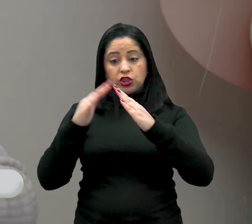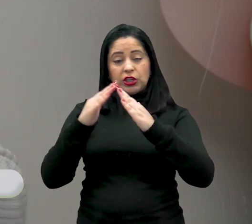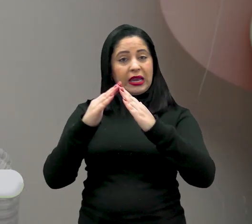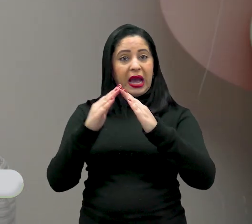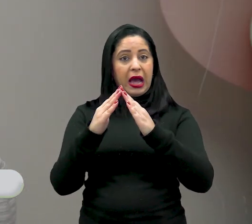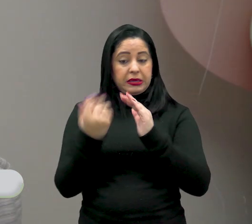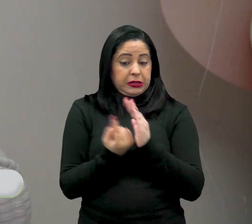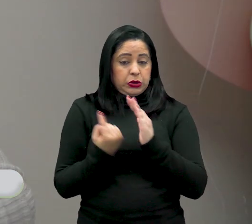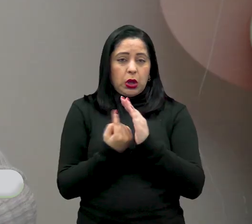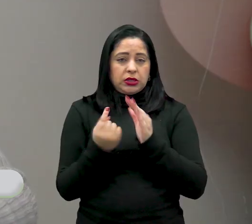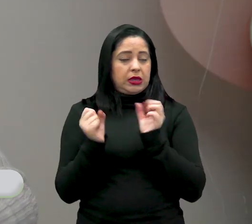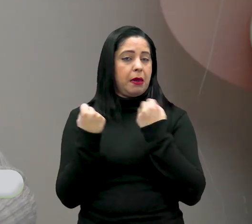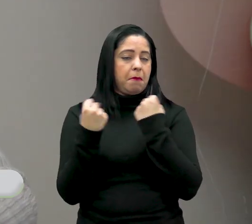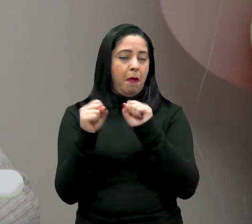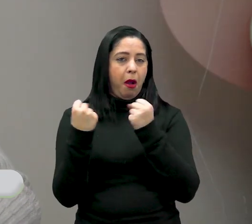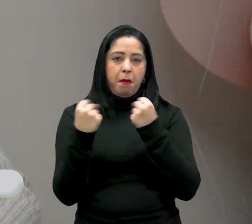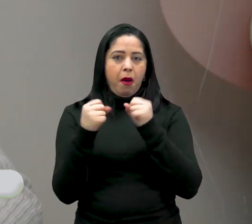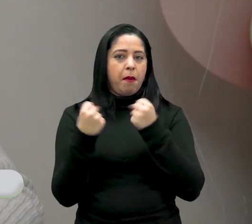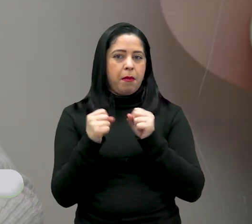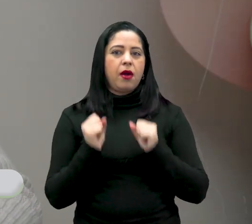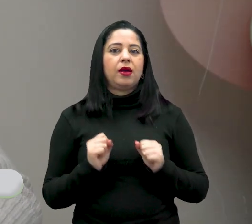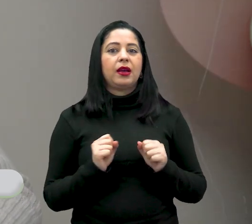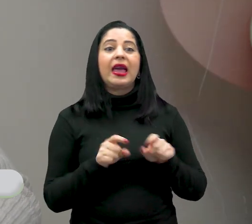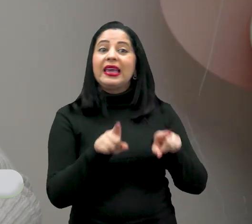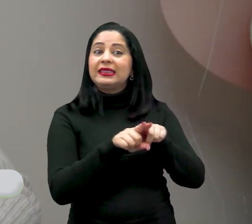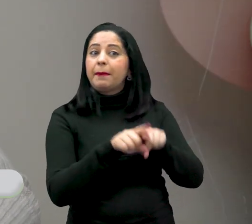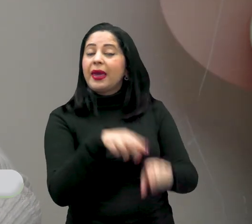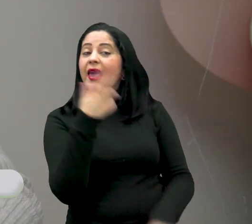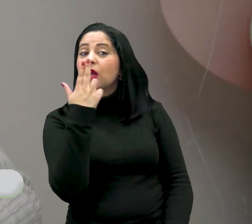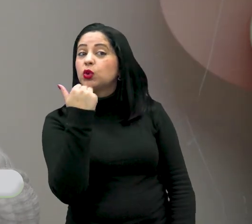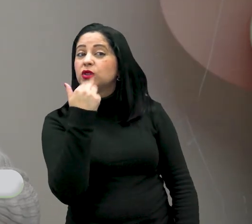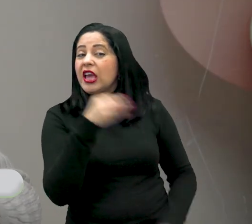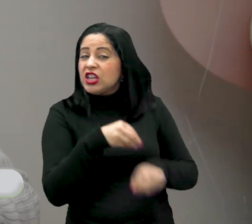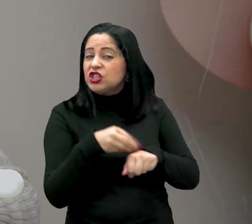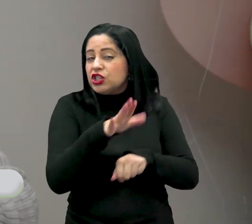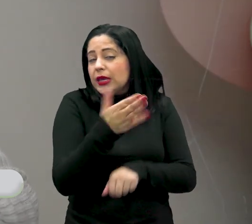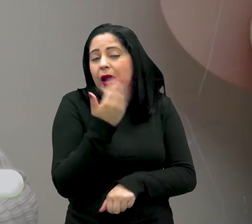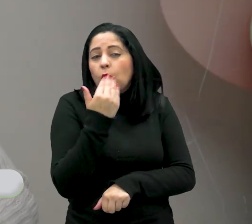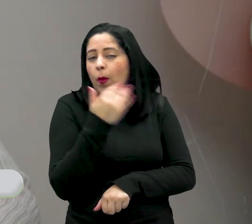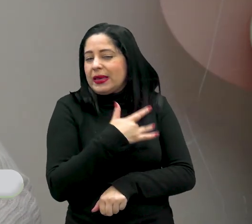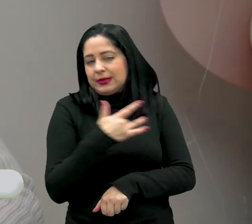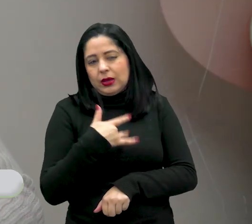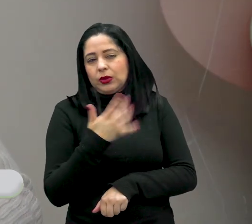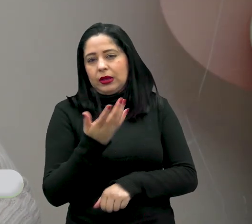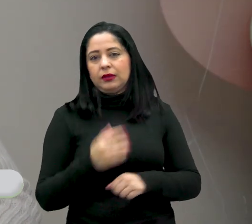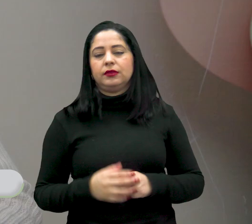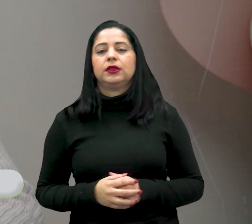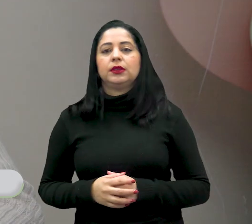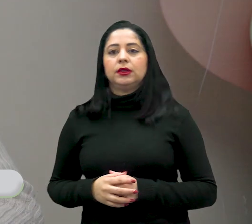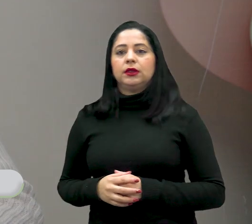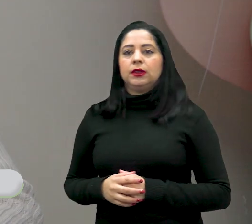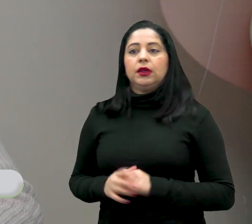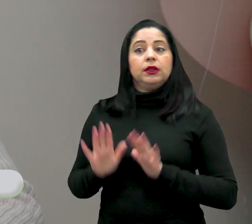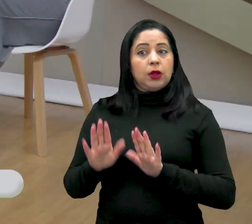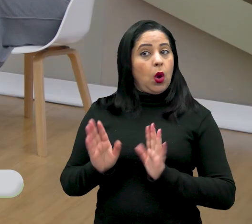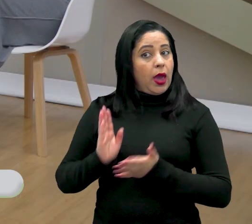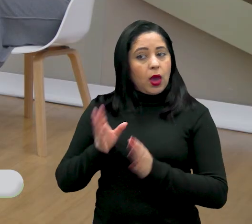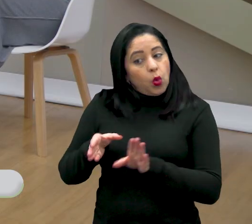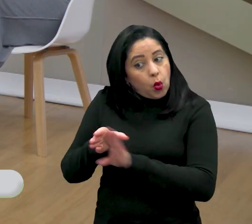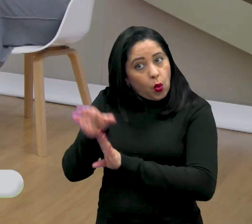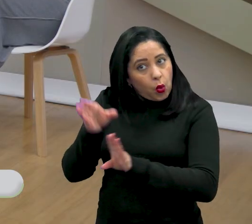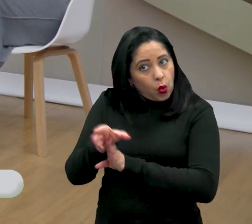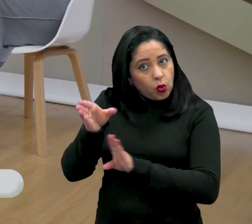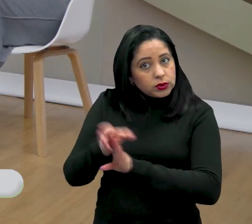dentro da própria casa, ou por mais que não seja uma nutricionista, passar também alguma diquinha ali de alimentação mais saudável? Sim, eu tento